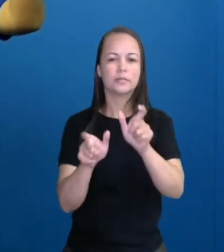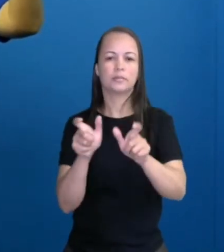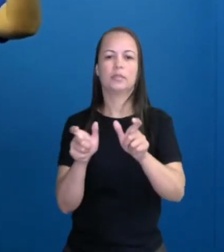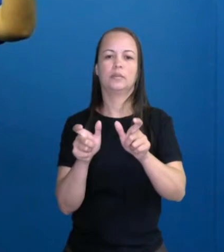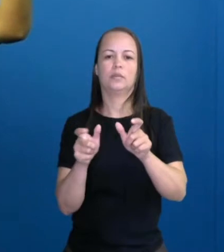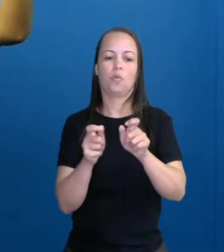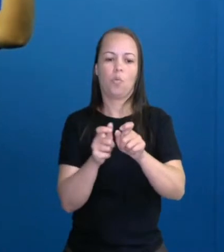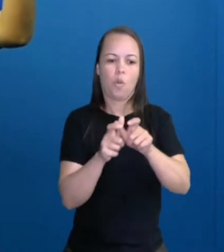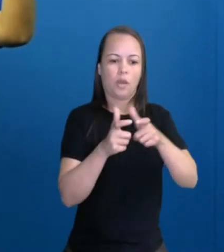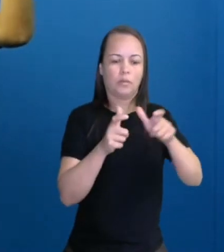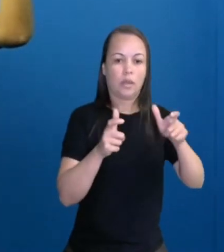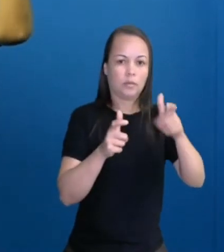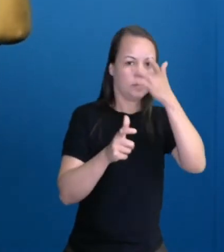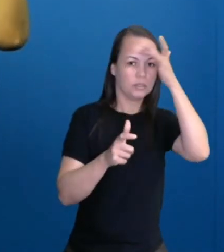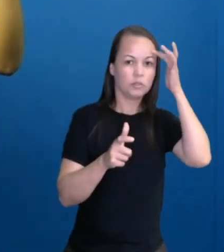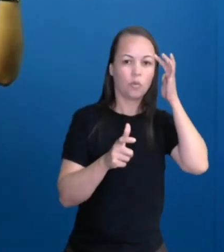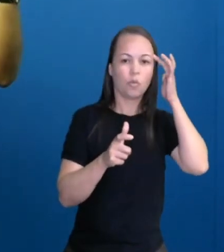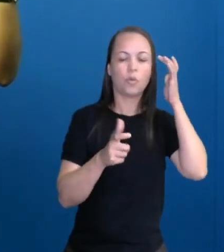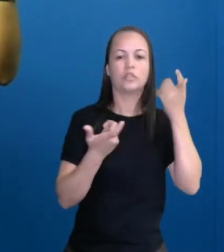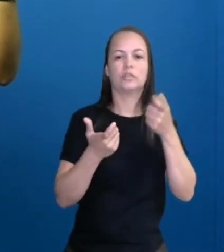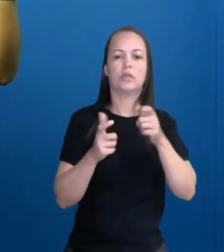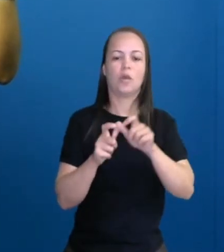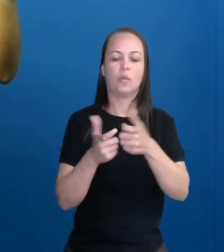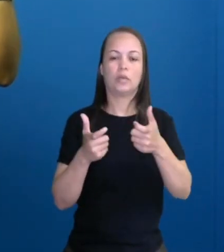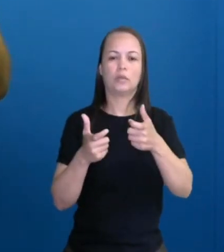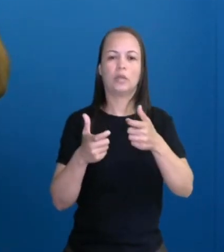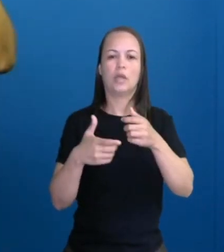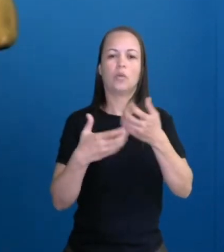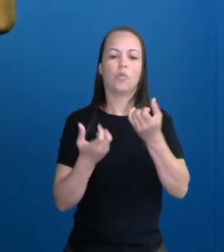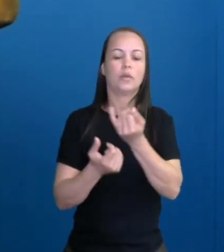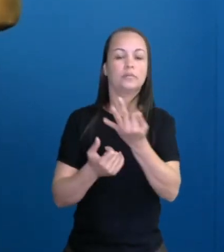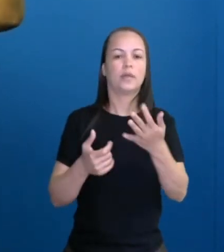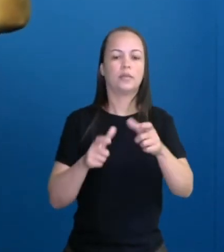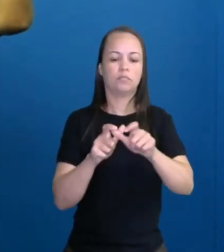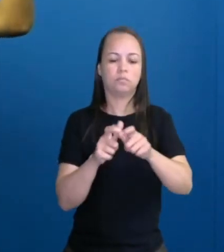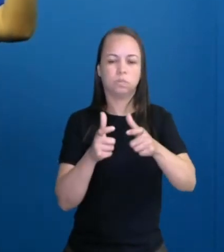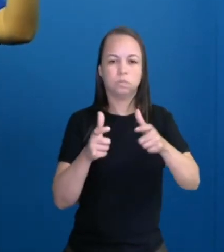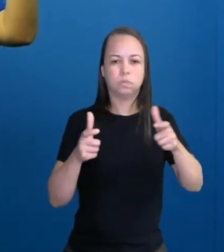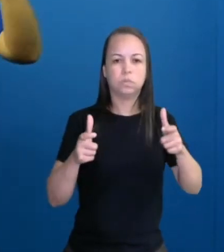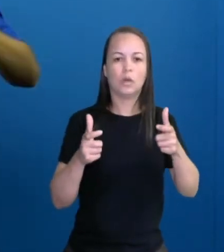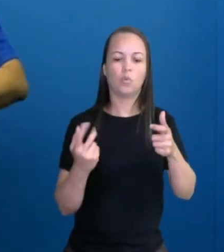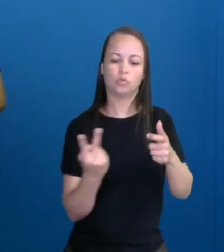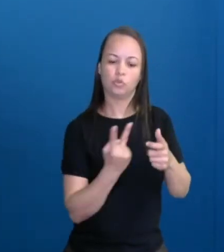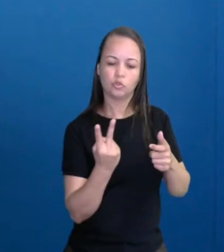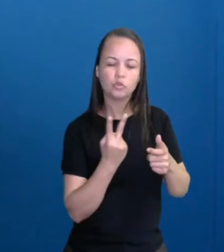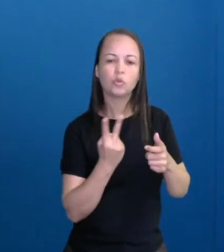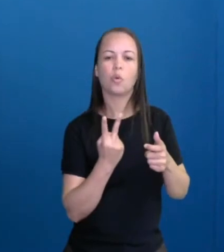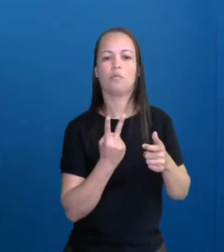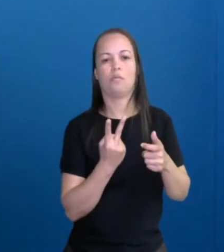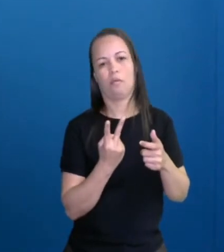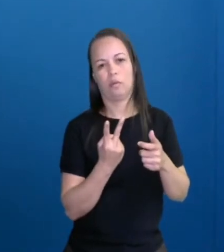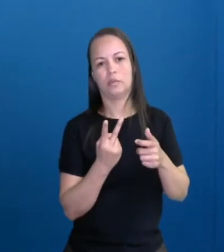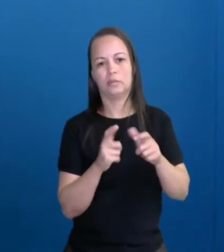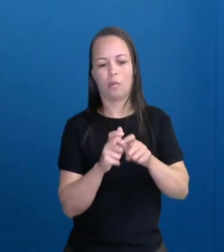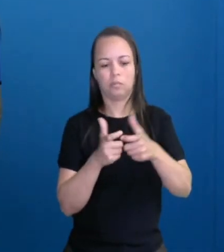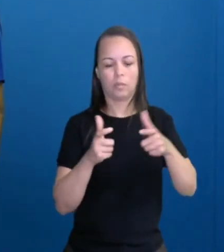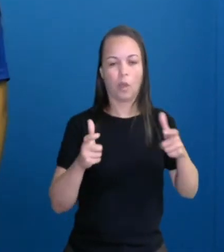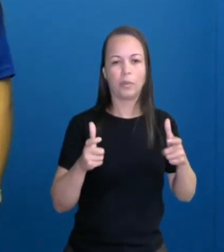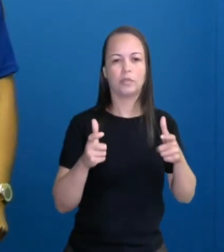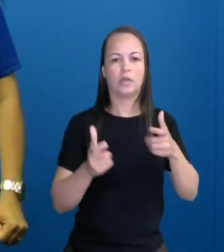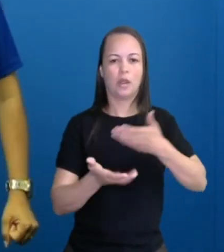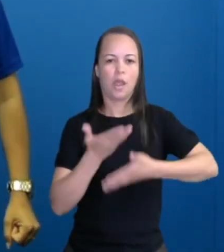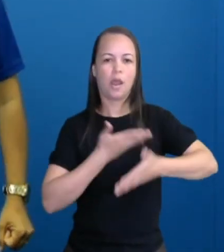gente aumenta a quantidade do que vai ser consumido no churrasco, um aumentou, o outro também. Então, aqui nós temos a